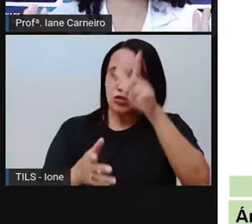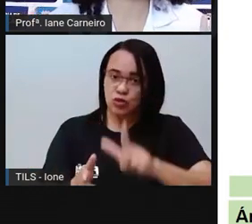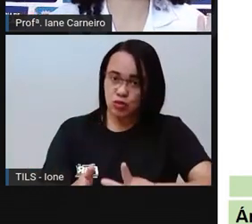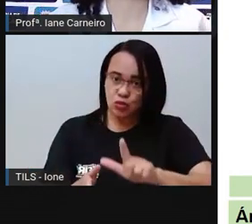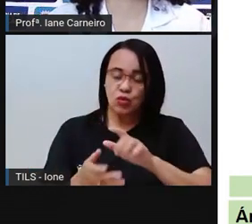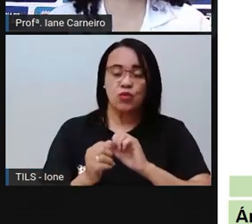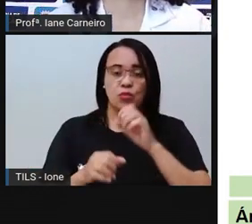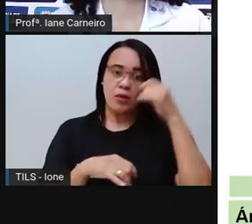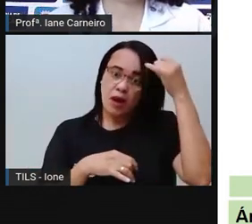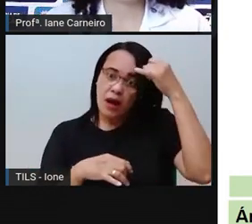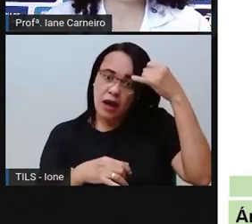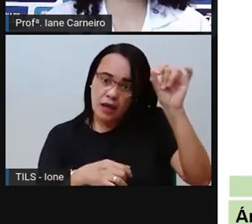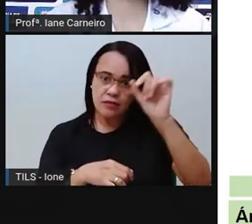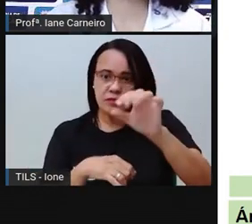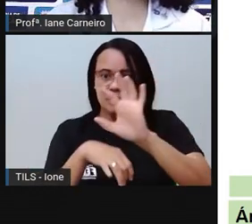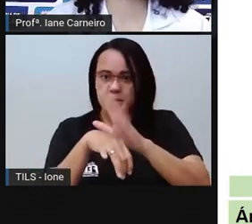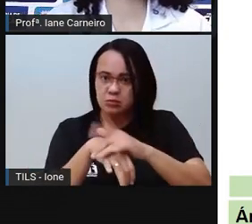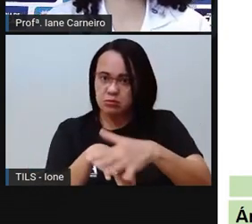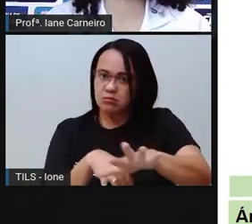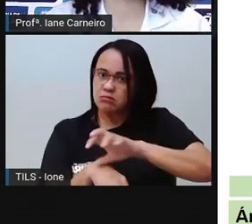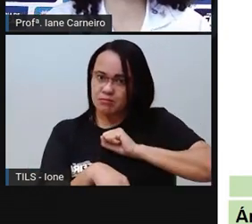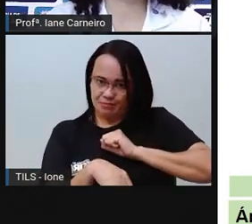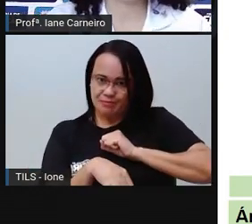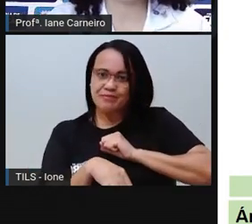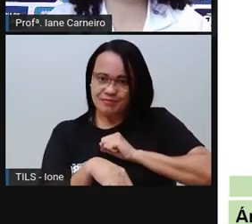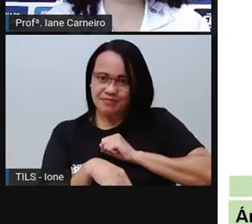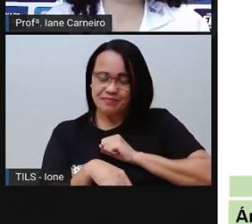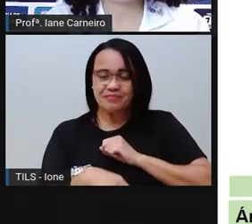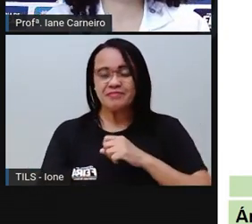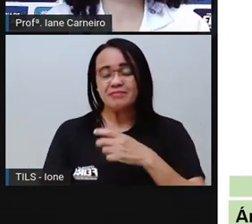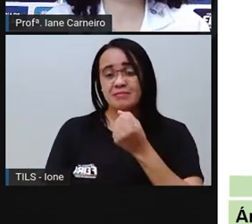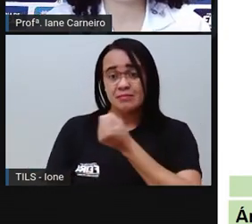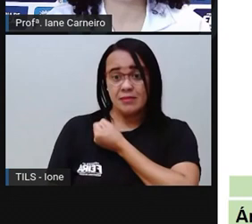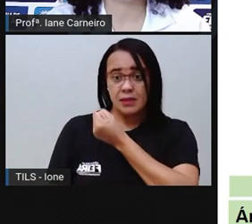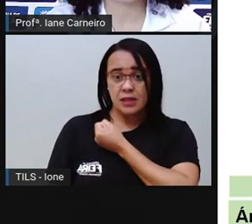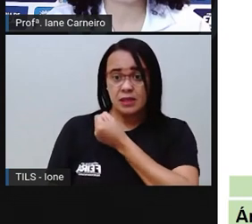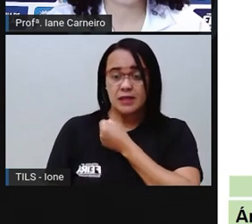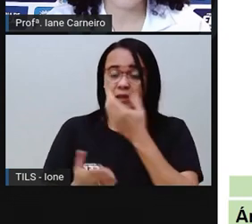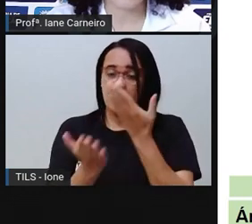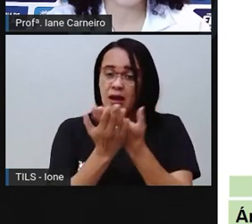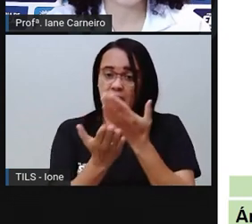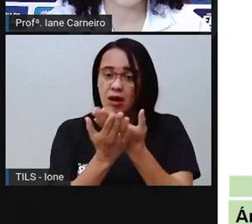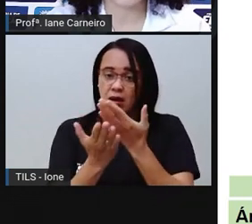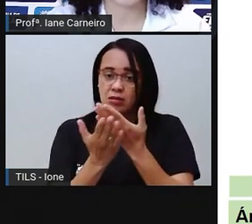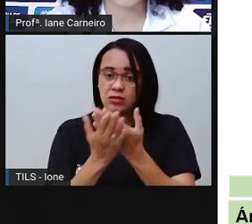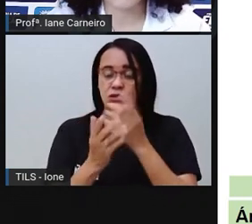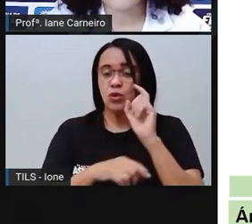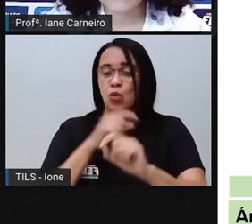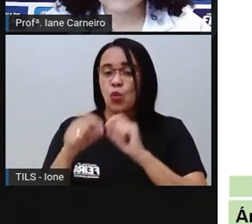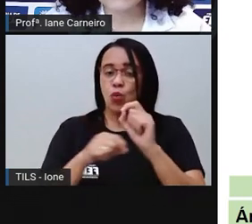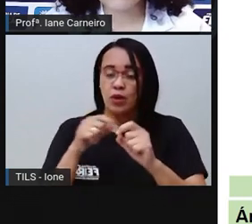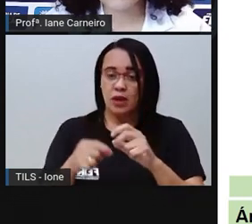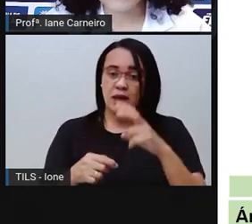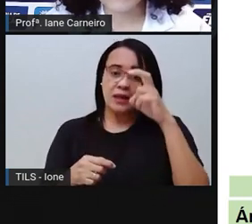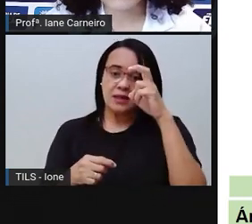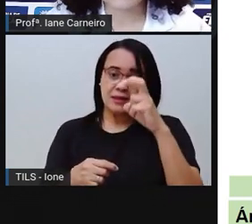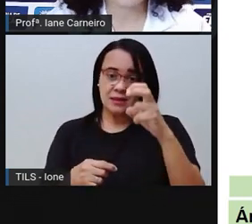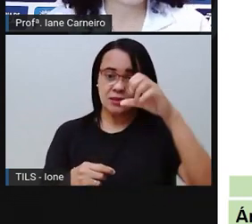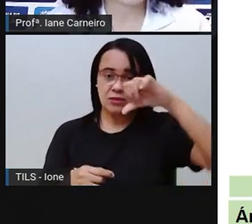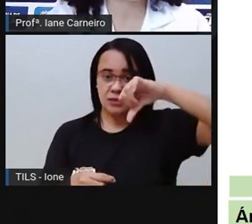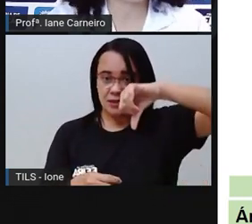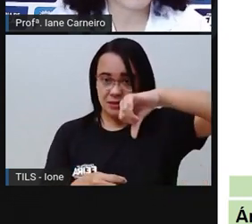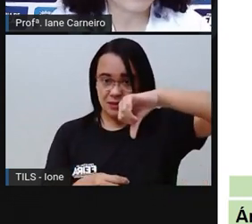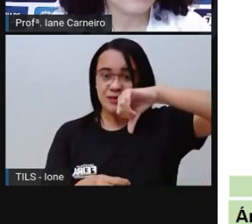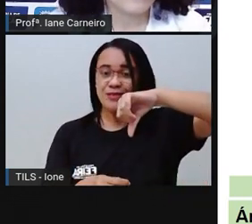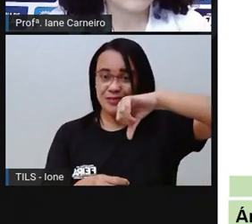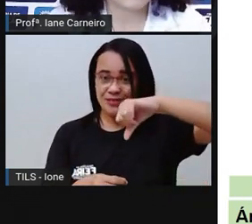ninguém ficar doente. Então, é a aula de número 59 e é uma aula que envolve linguagens, tá joia? Então, vamos lá, quem está